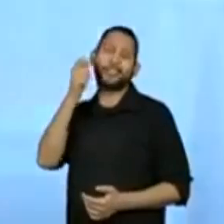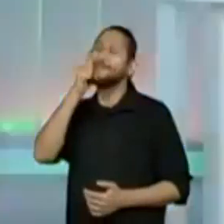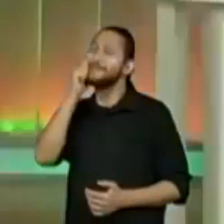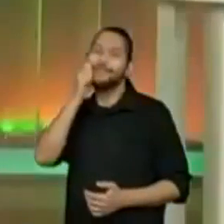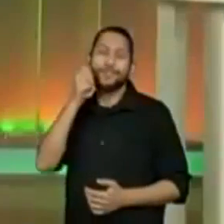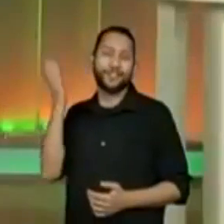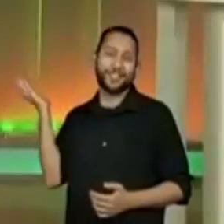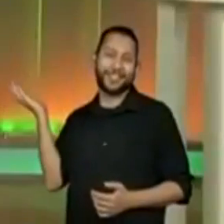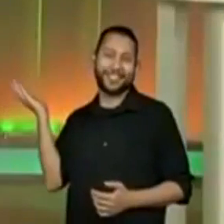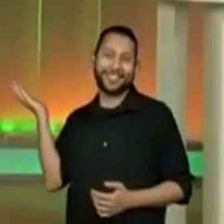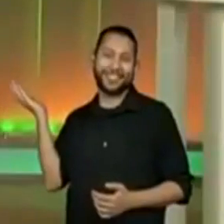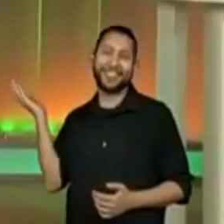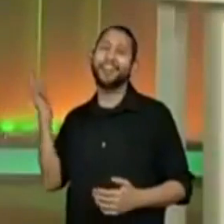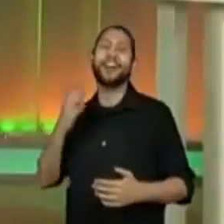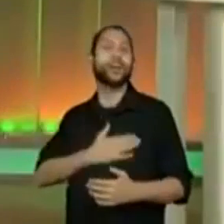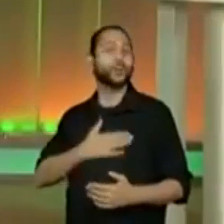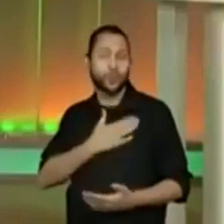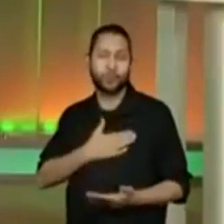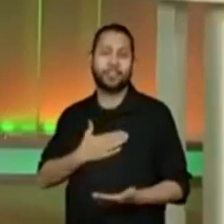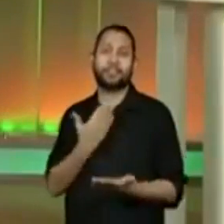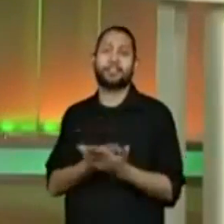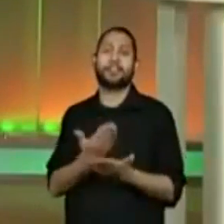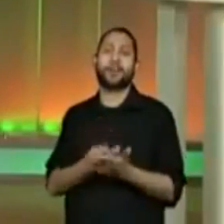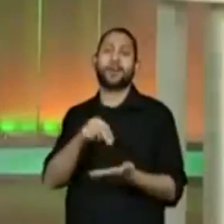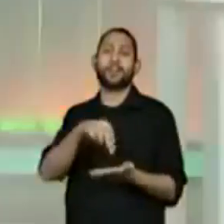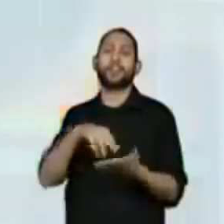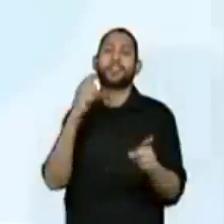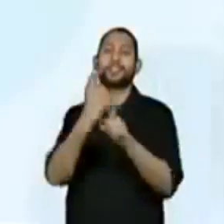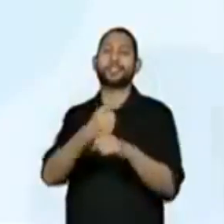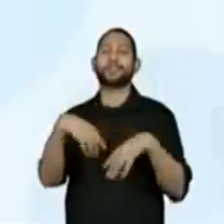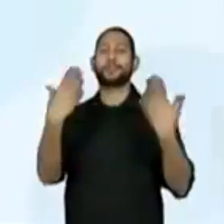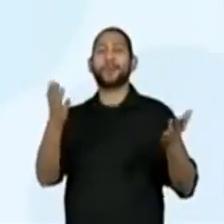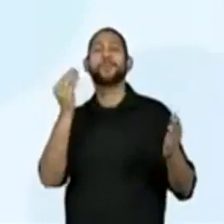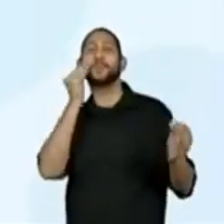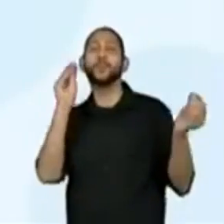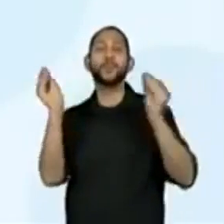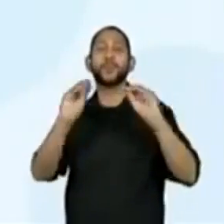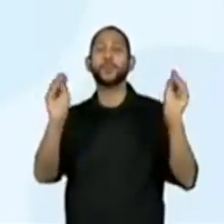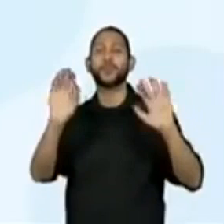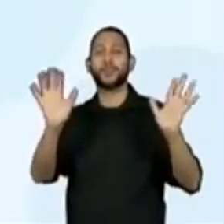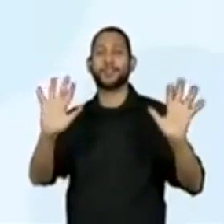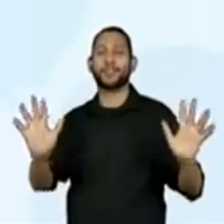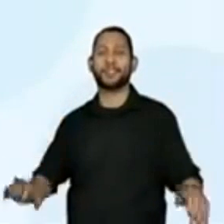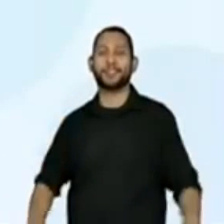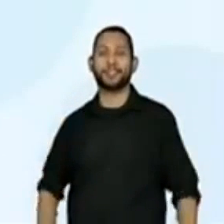fofinha. Pessoal, adorei estar com vocês. Até uma próxima. Beijão, galera!